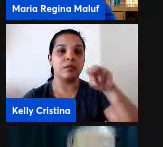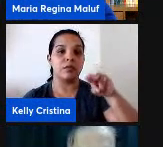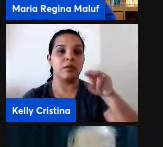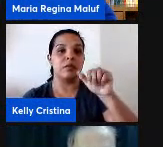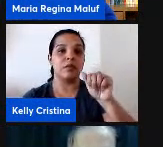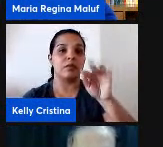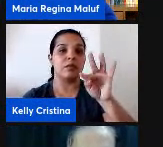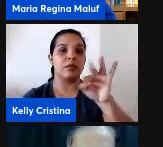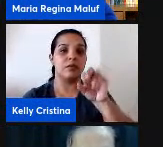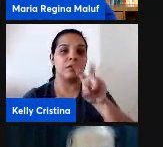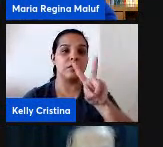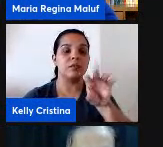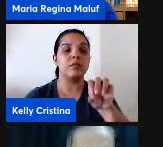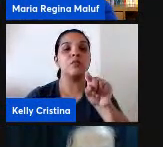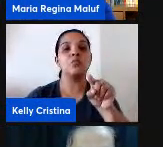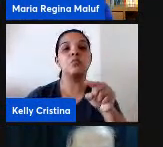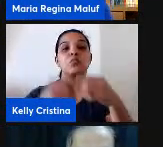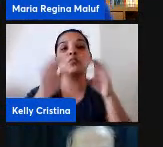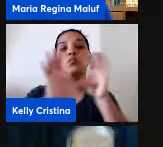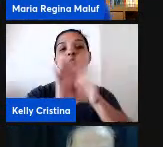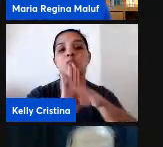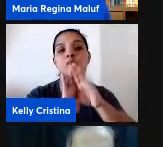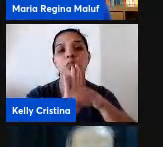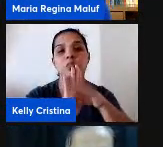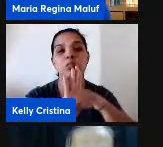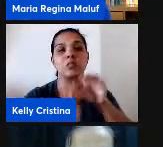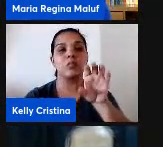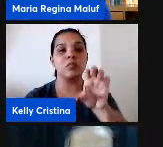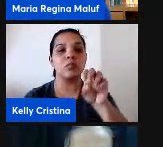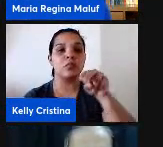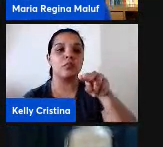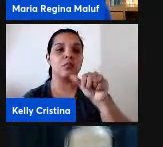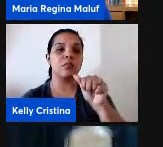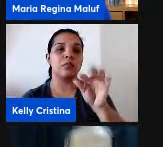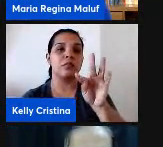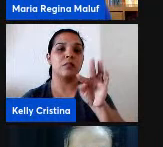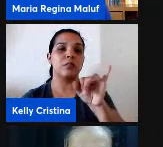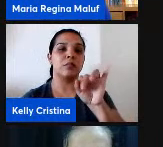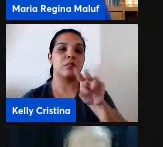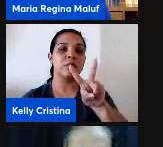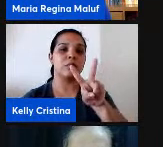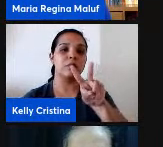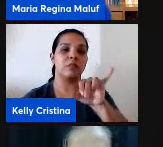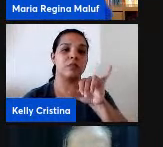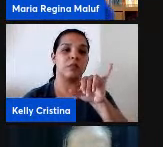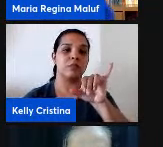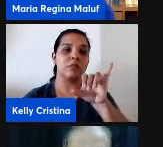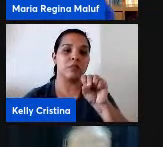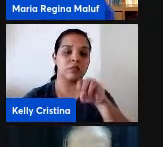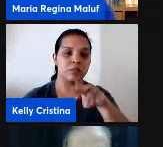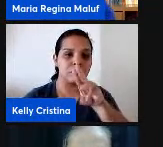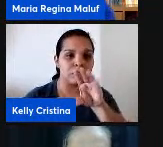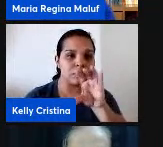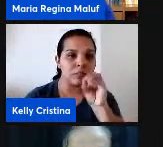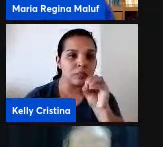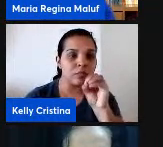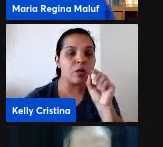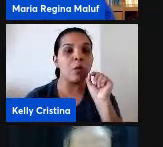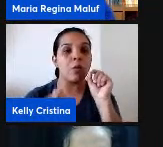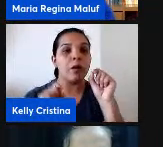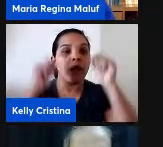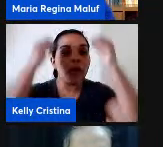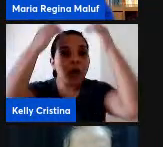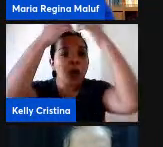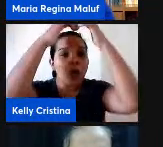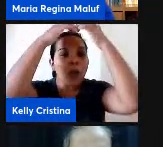trouxe uma definição, né, de inativismo, né? O inativismo argumenta que a cognição depende